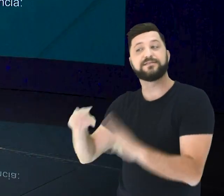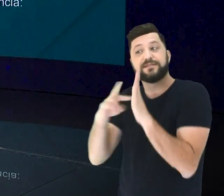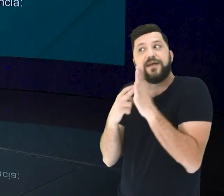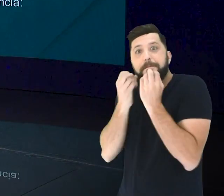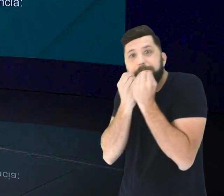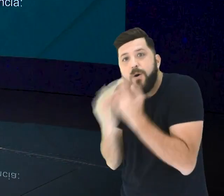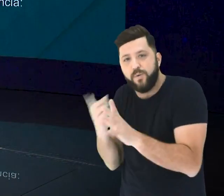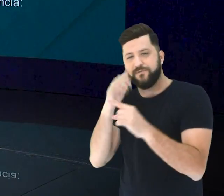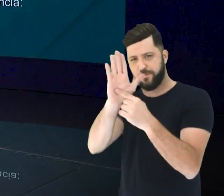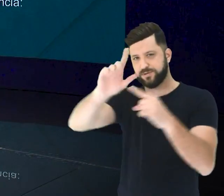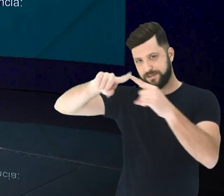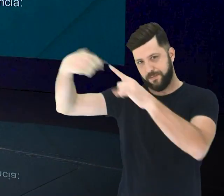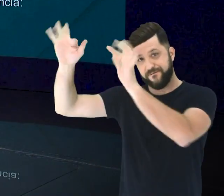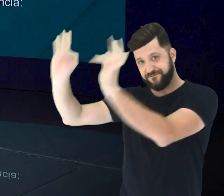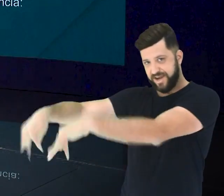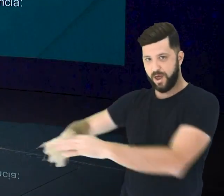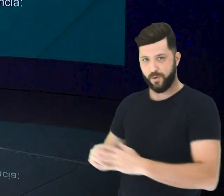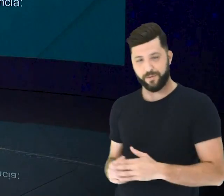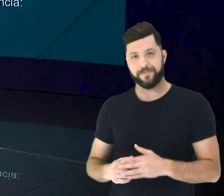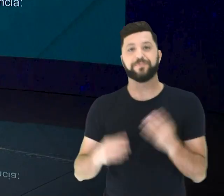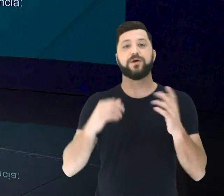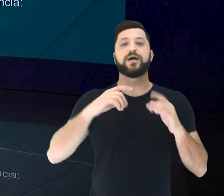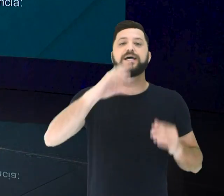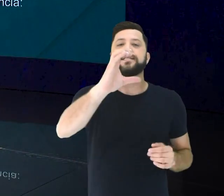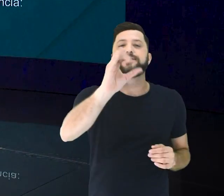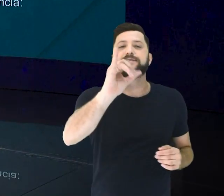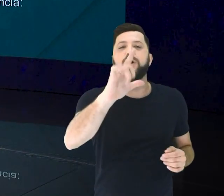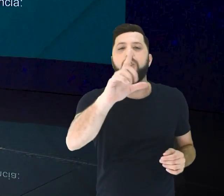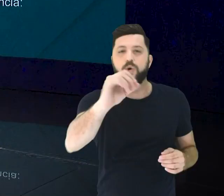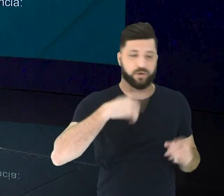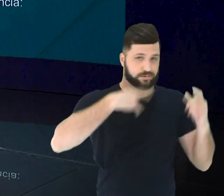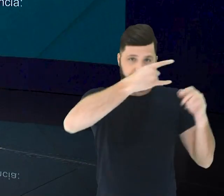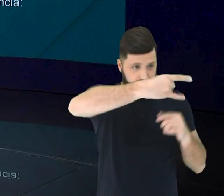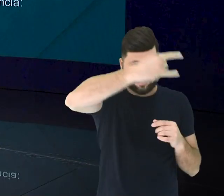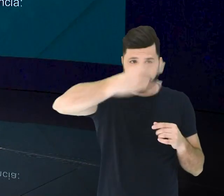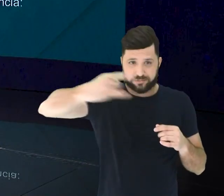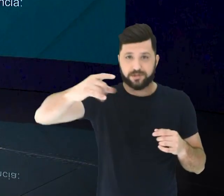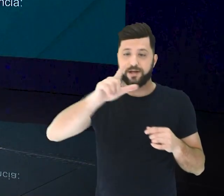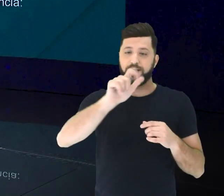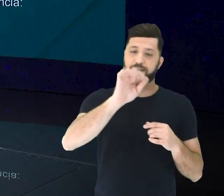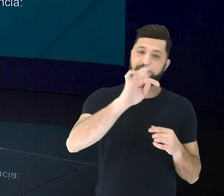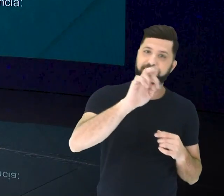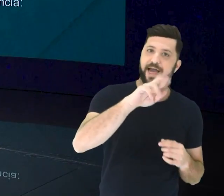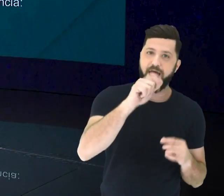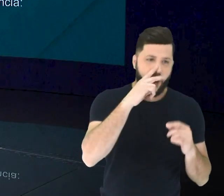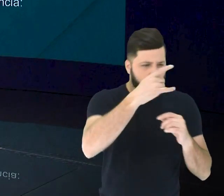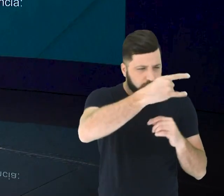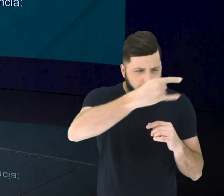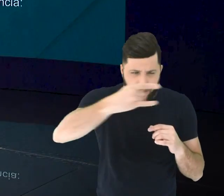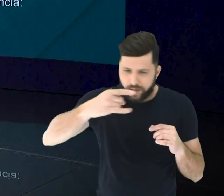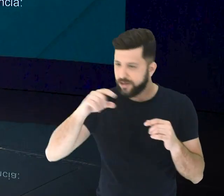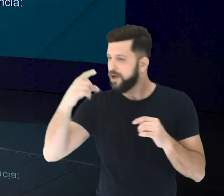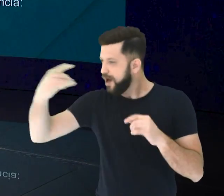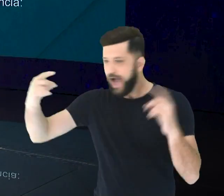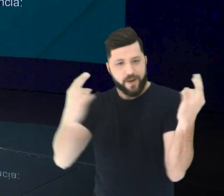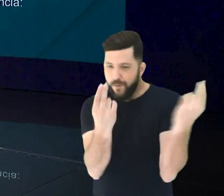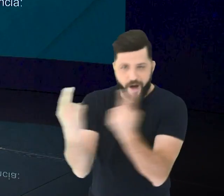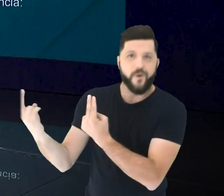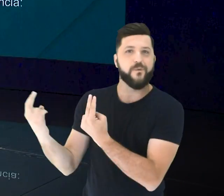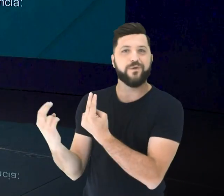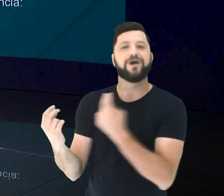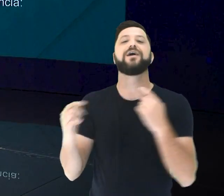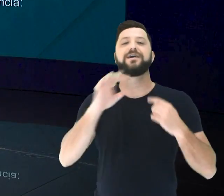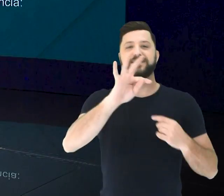um bom rompimento tá e existem ciclos então é de mercado lateral e mercado de tendência Isso quer dizer o quê